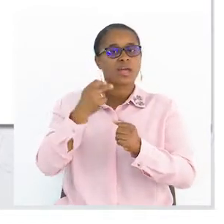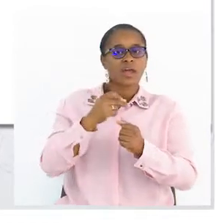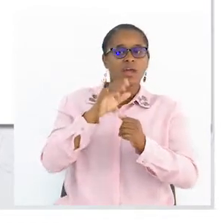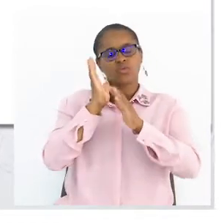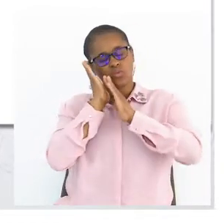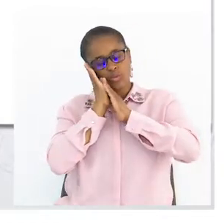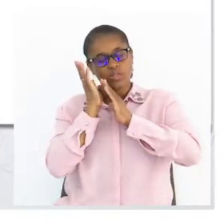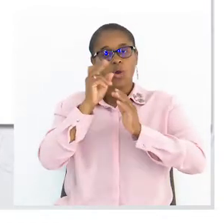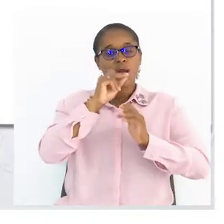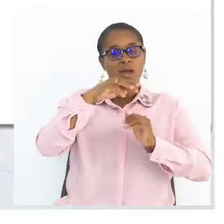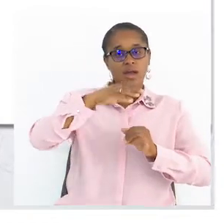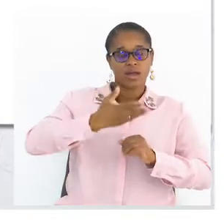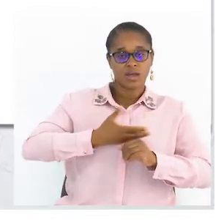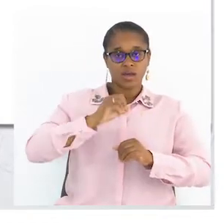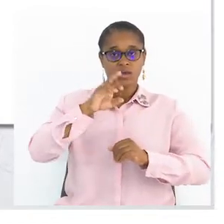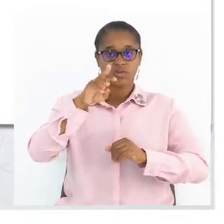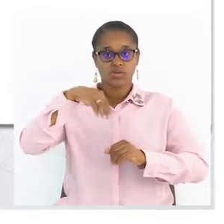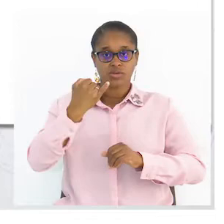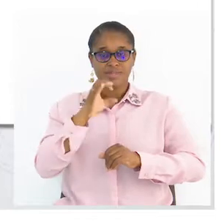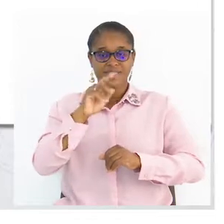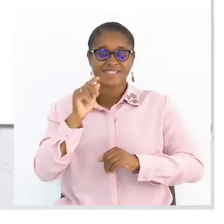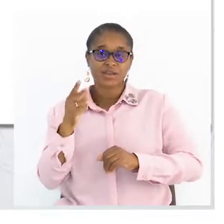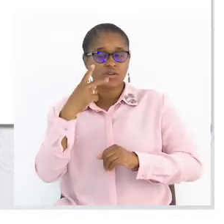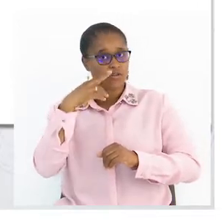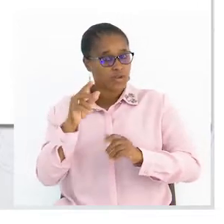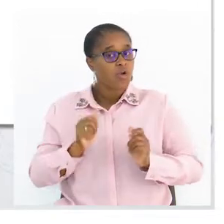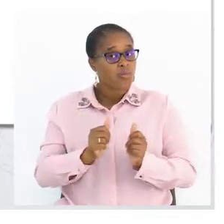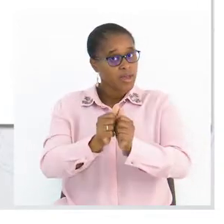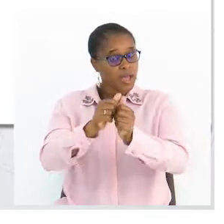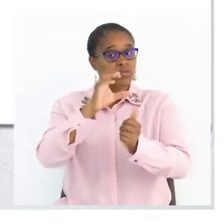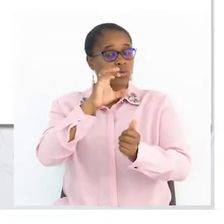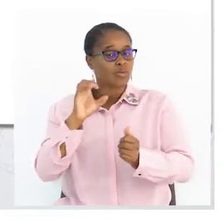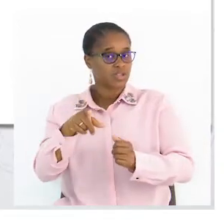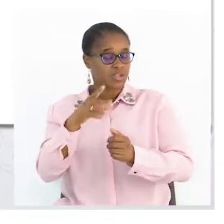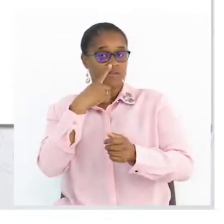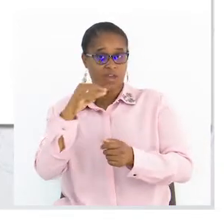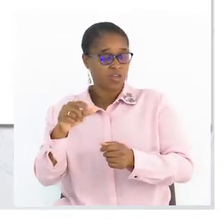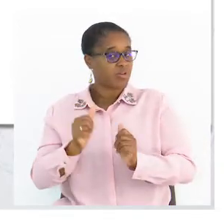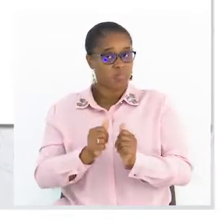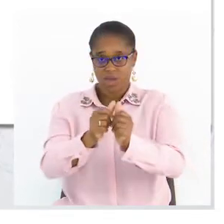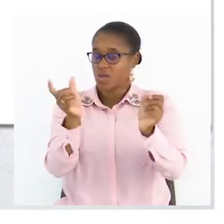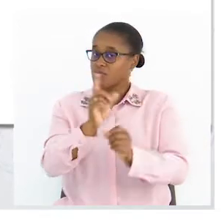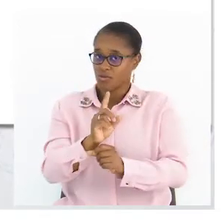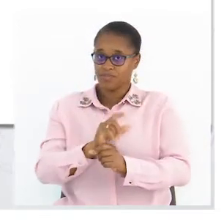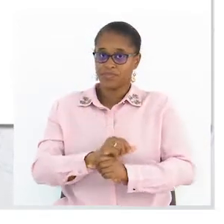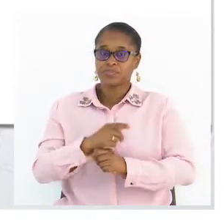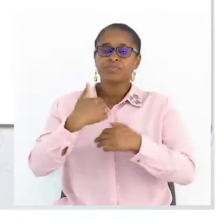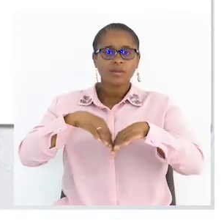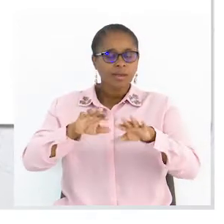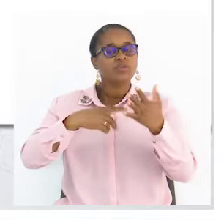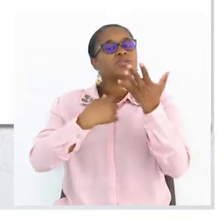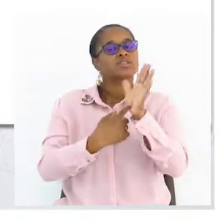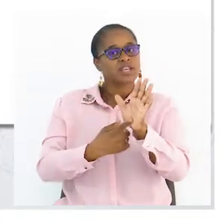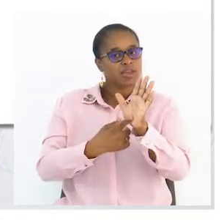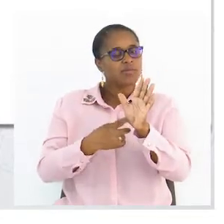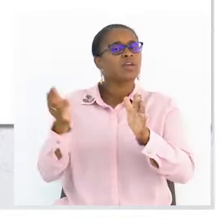adormeceu. Conforme vimos, pode ser acompanhado ou não de um complemento. Neste caso, este verbo não foi acompanhado. Mas, no exemplo que vem a seguir agora, o